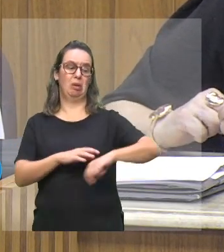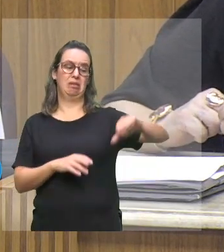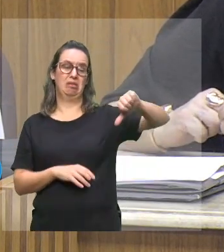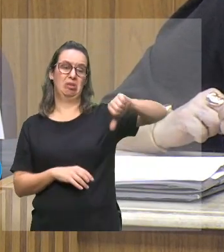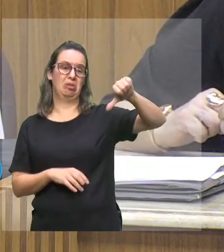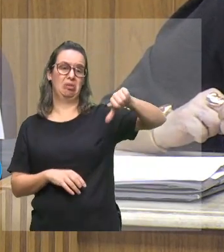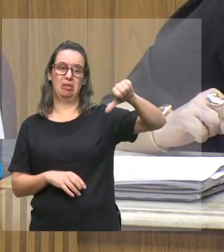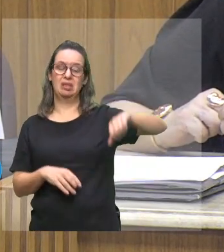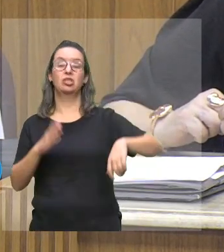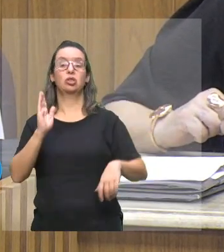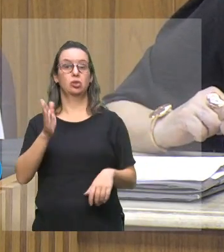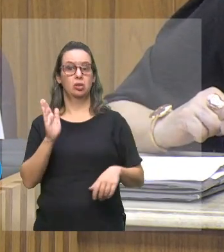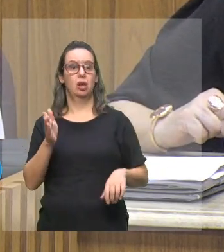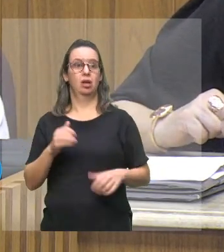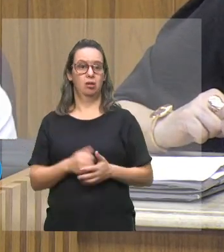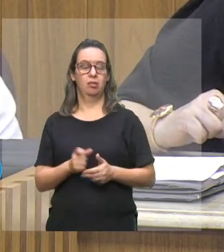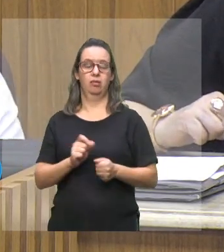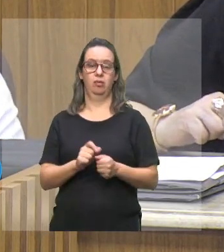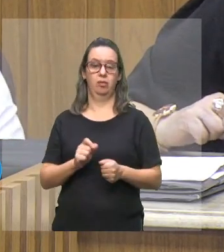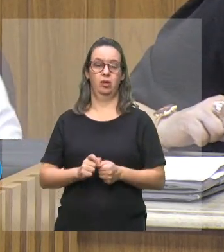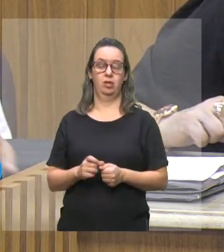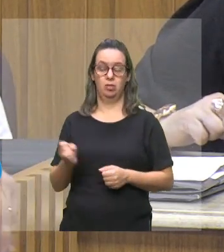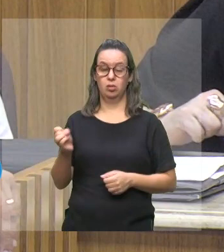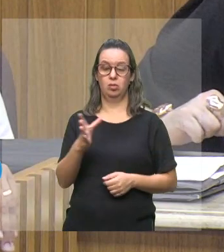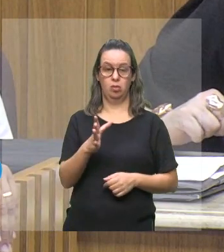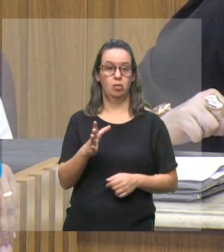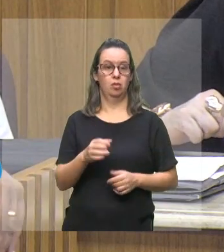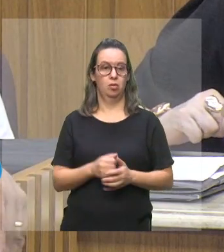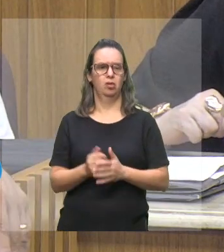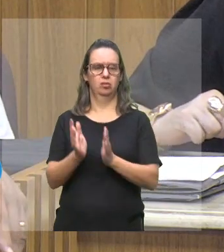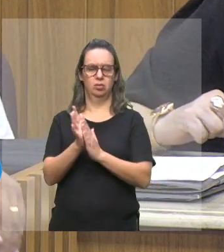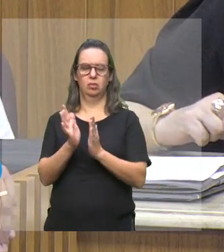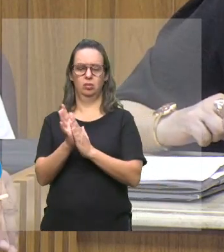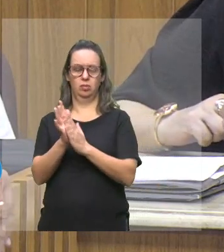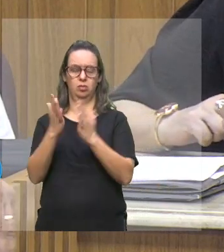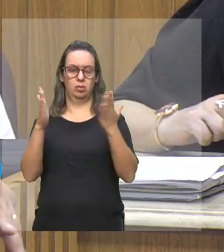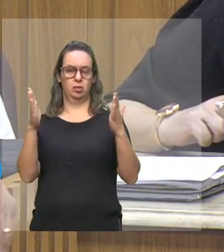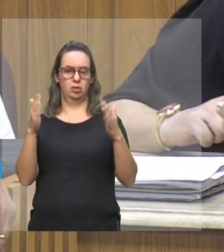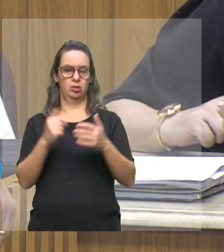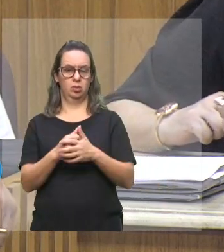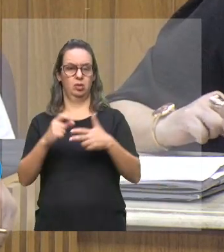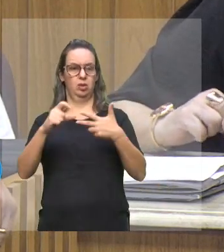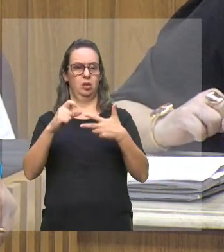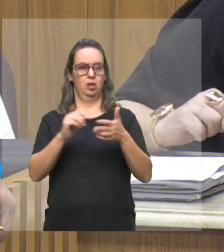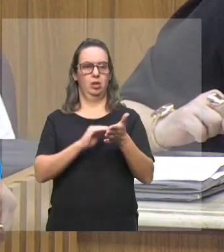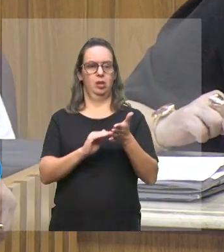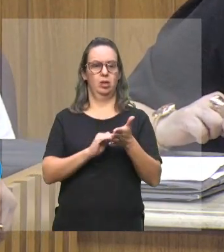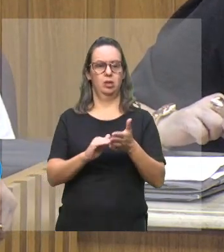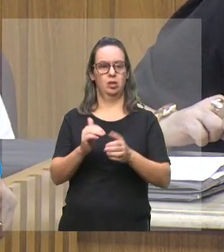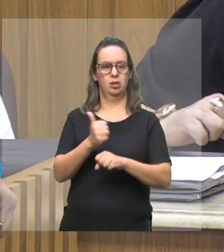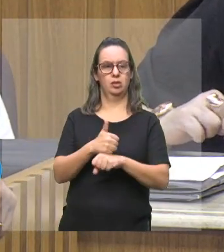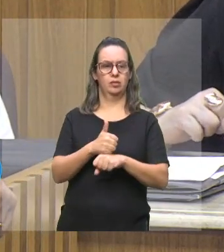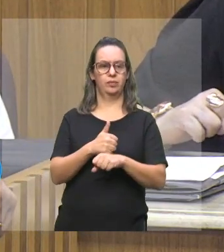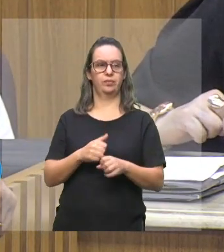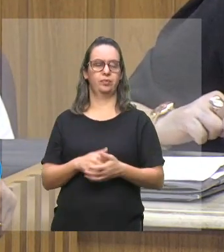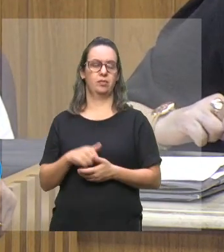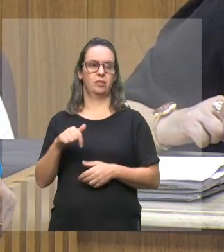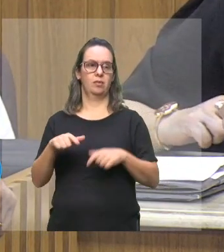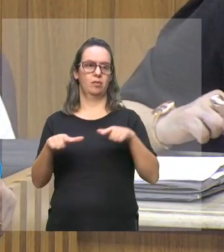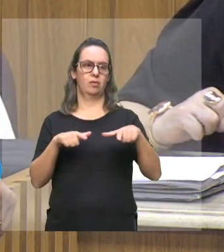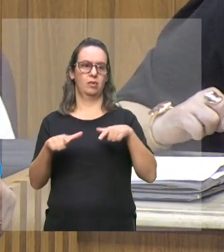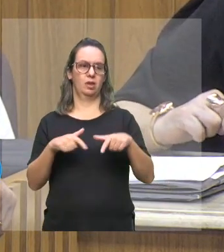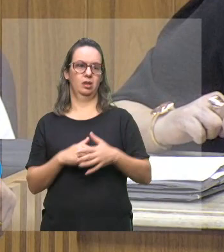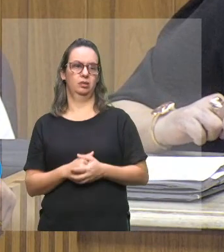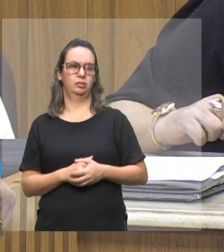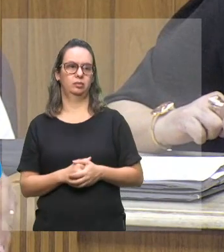praticamente renovado. Então, nós parabenizamos a atuação do Poder Executivo, secretário de Obras, por essa atuação também, né, por